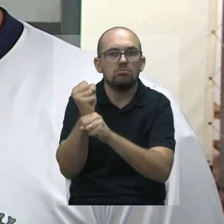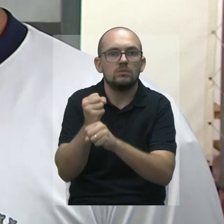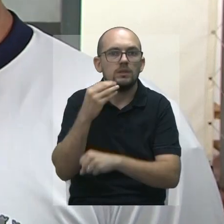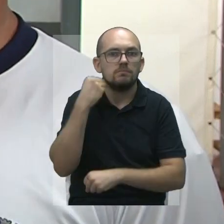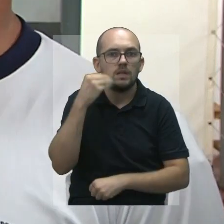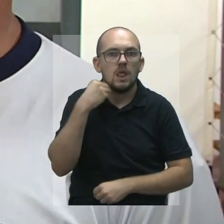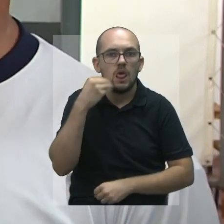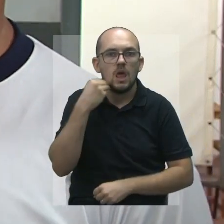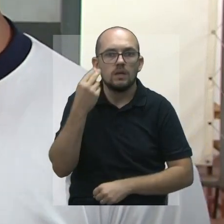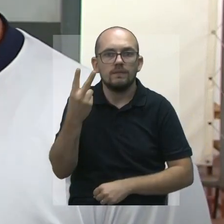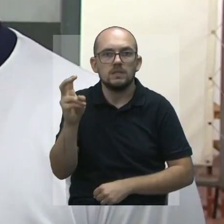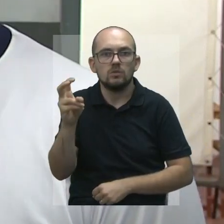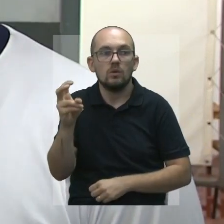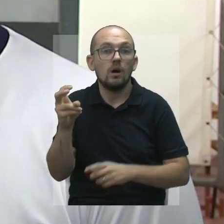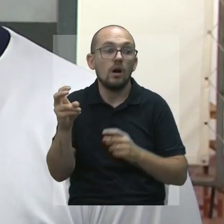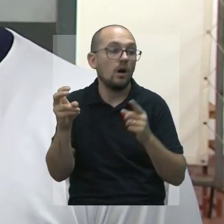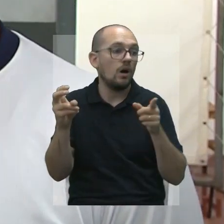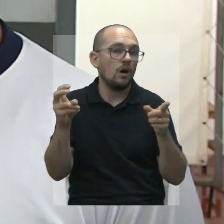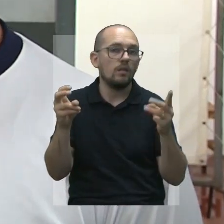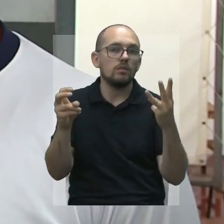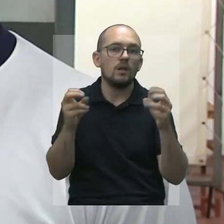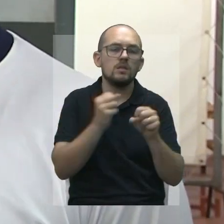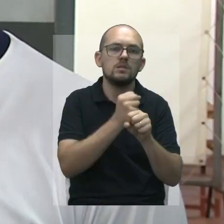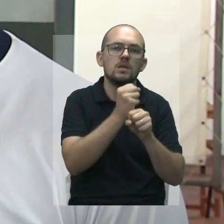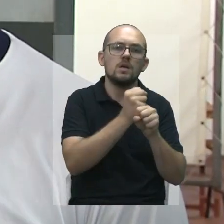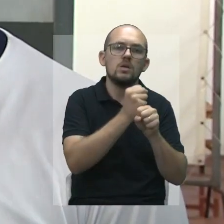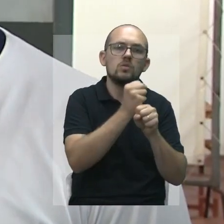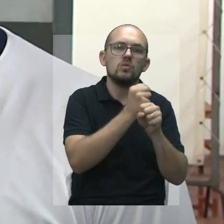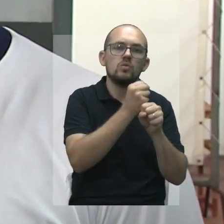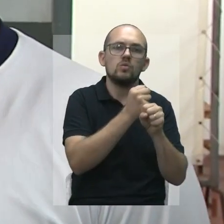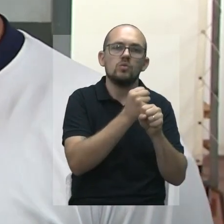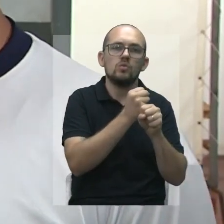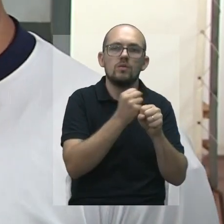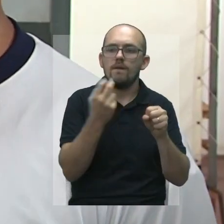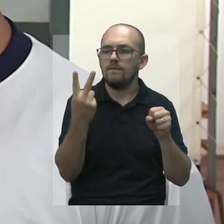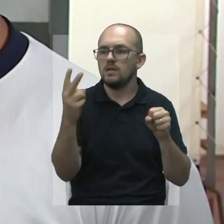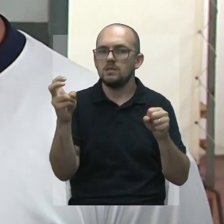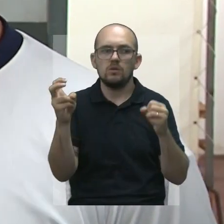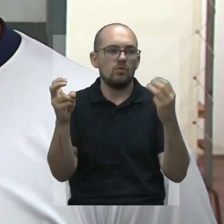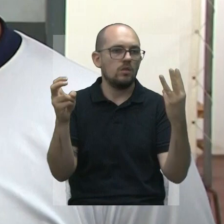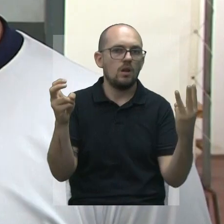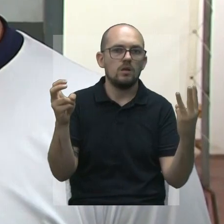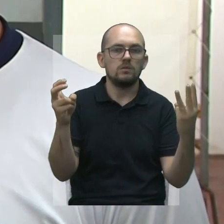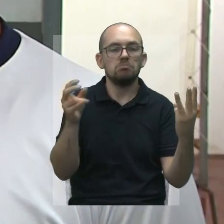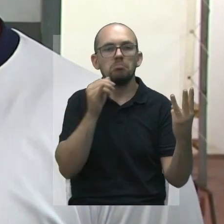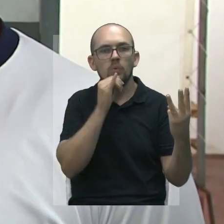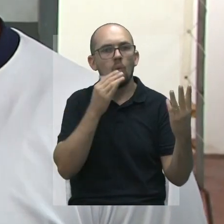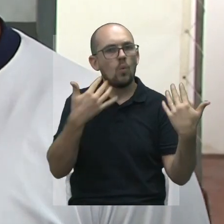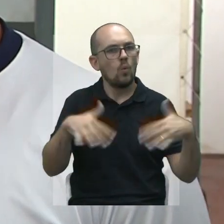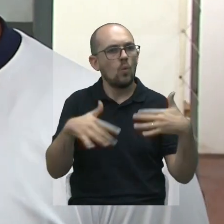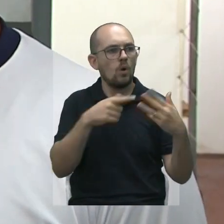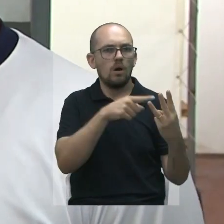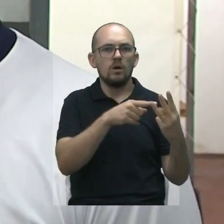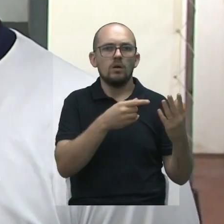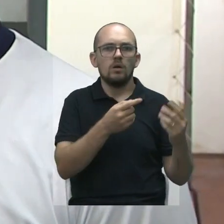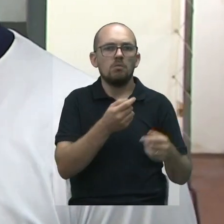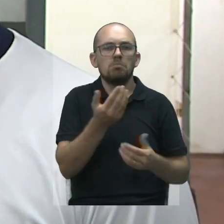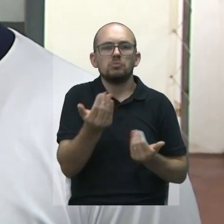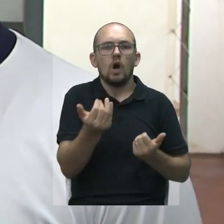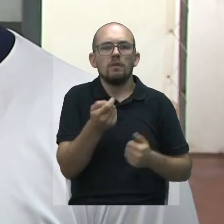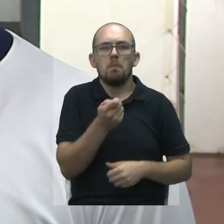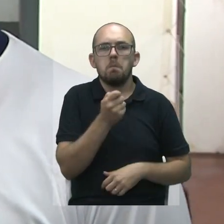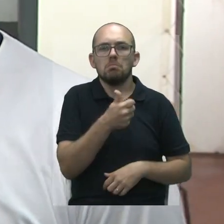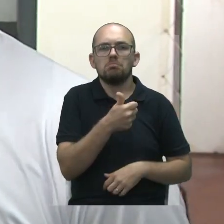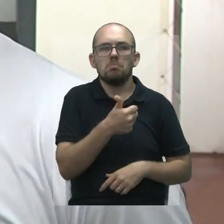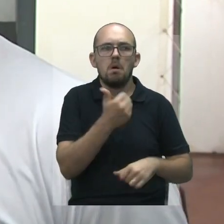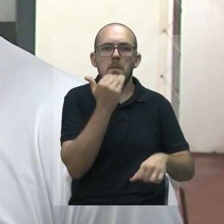mas temos atletas de 3 anos de modalidade, aí, né? 3 anos participando. Então, o amadurecimento deles aí a gente acompanhou.